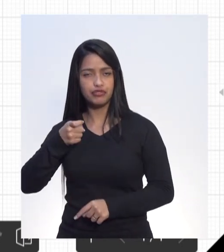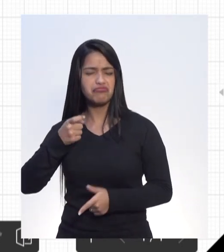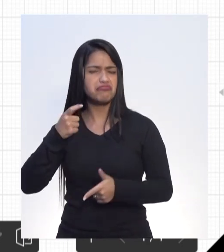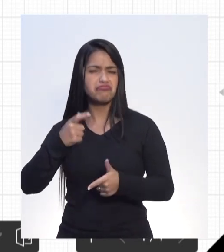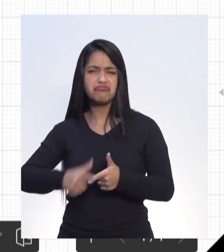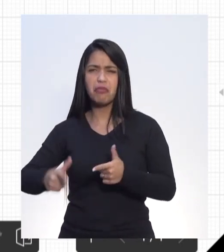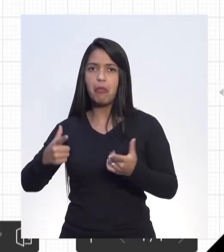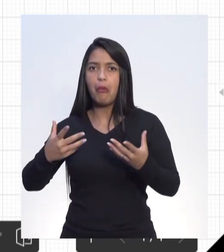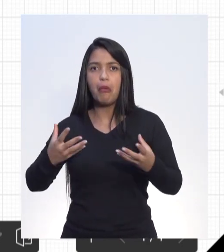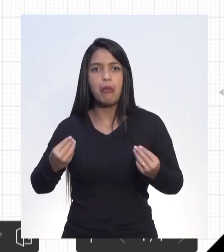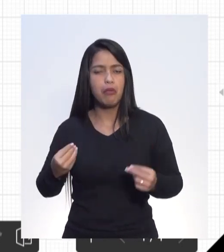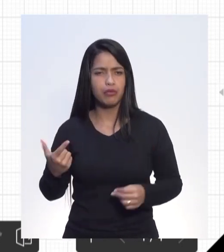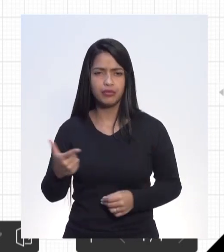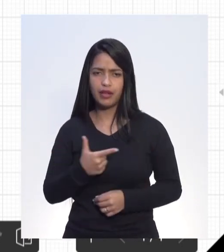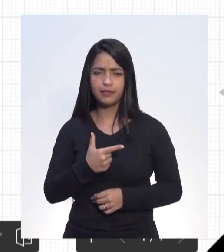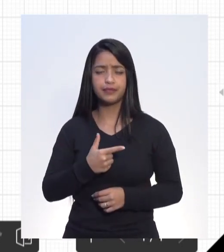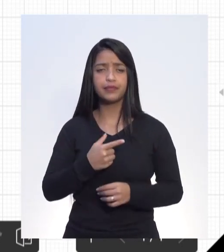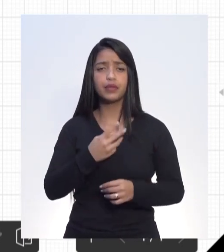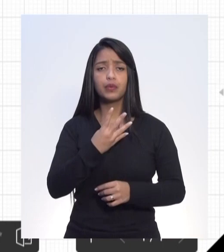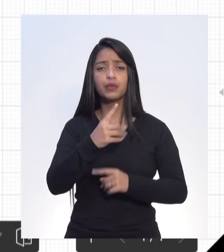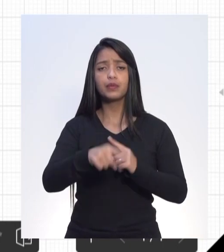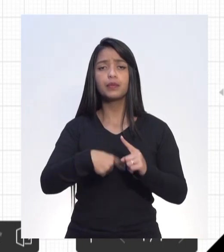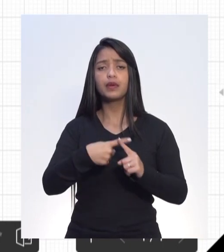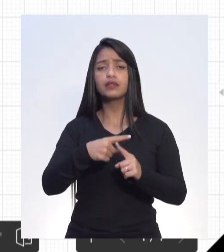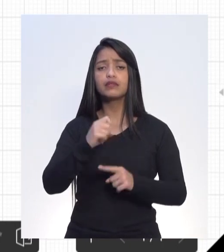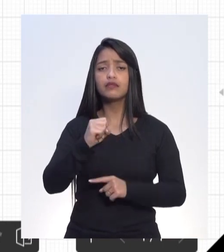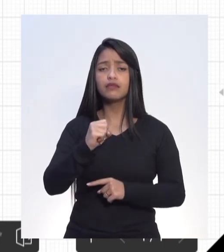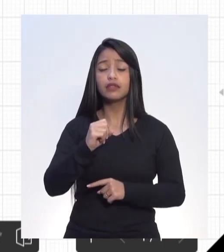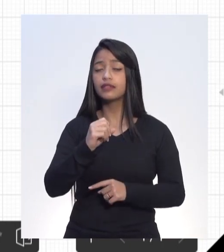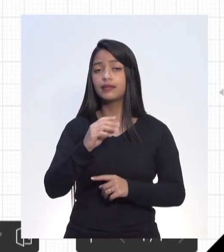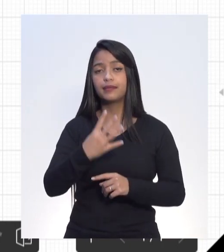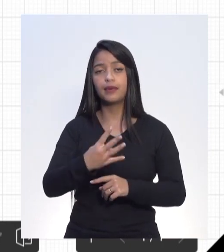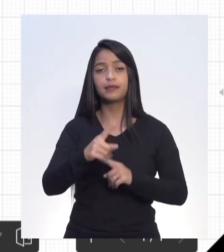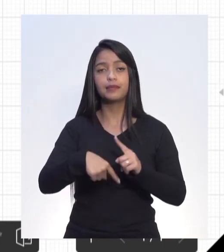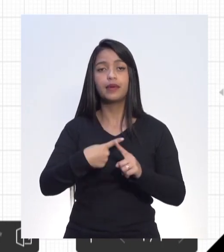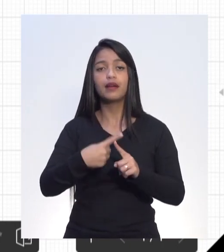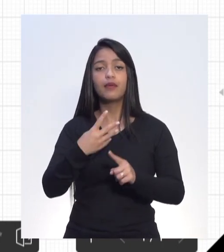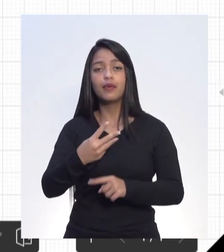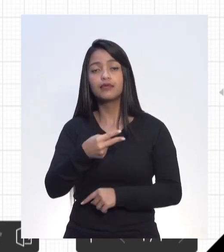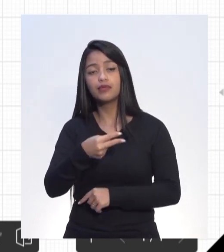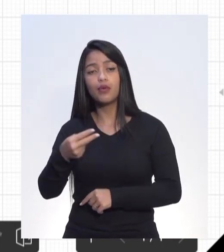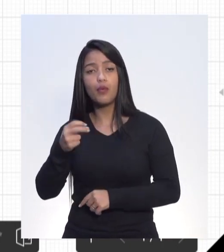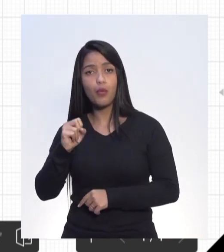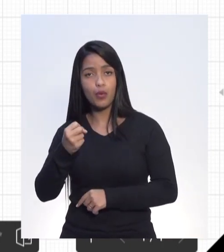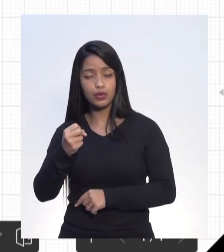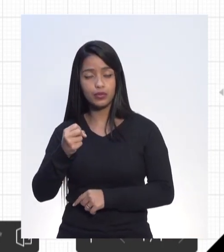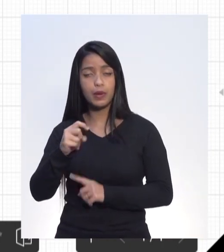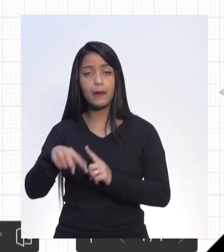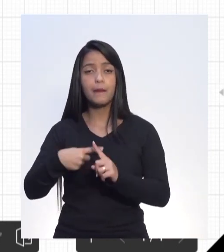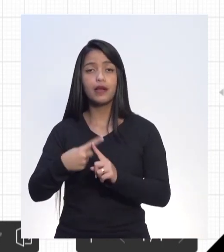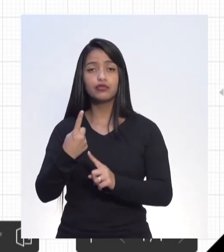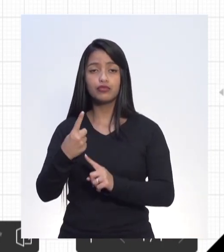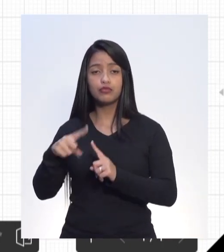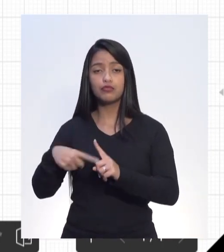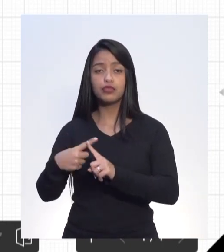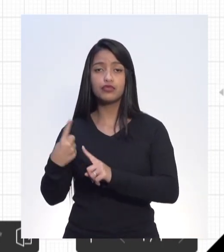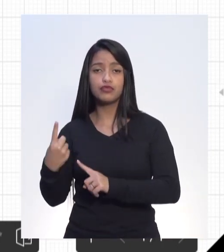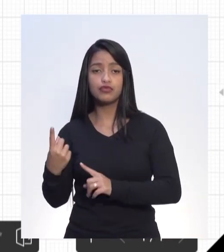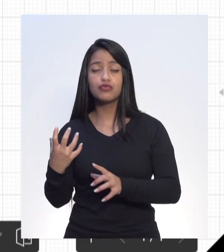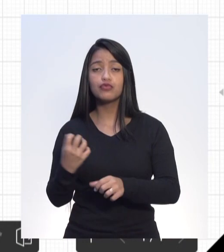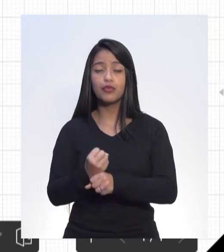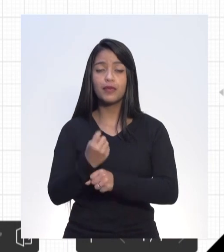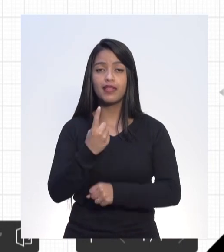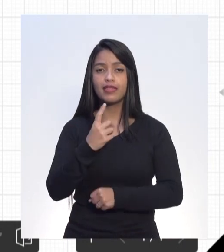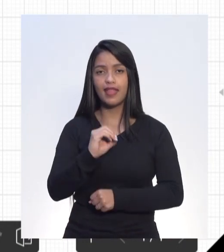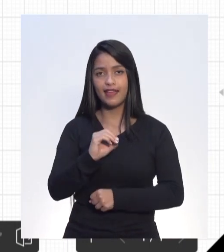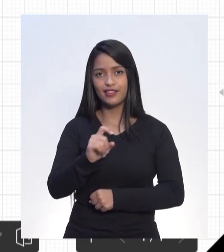problemas, né? 4 mais 4, temos 8x, 8x, 9x, portanto, temos aí quanto? Temos